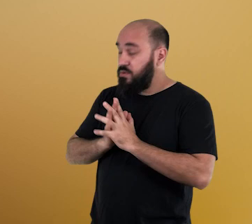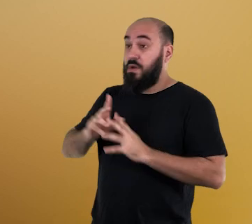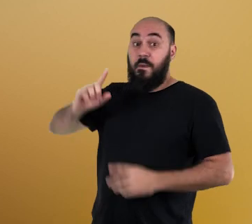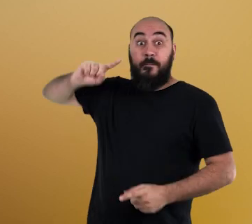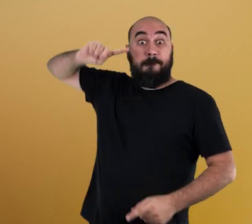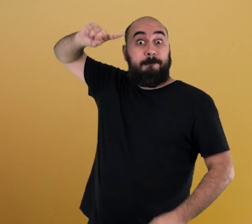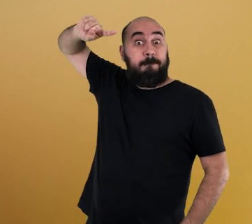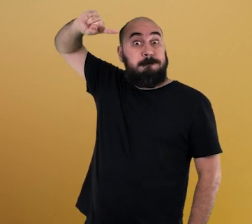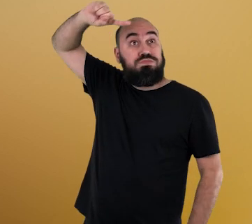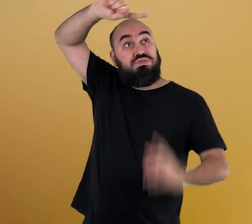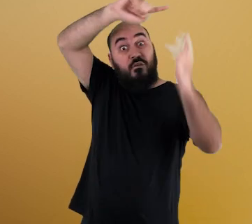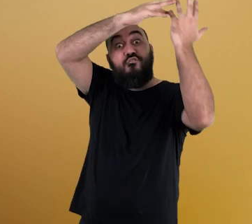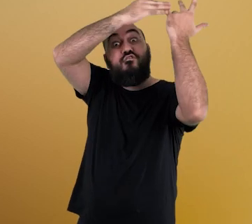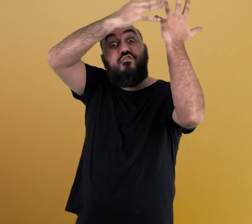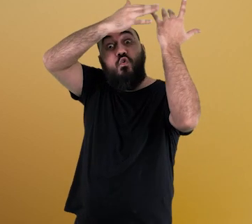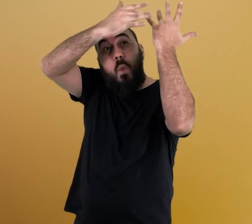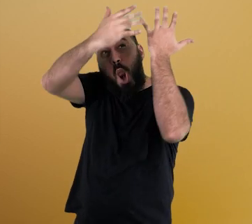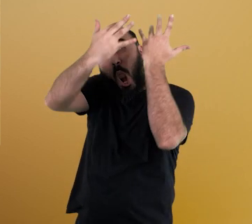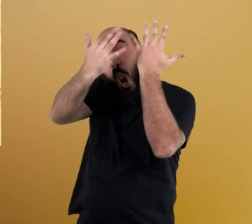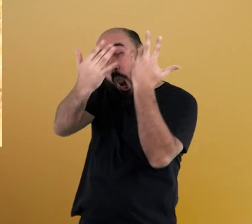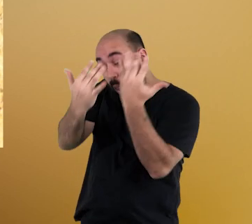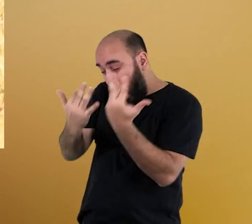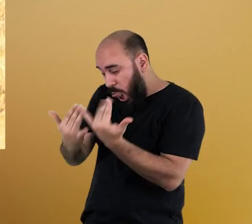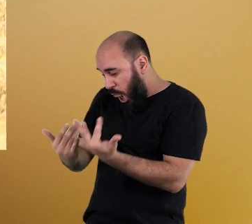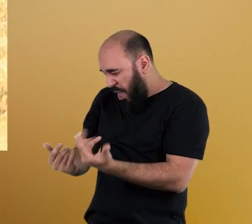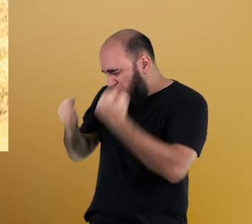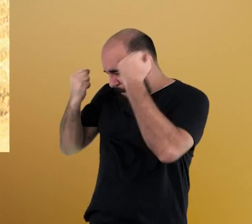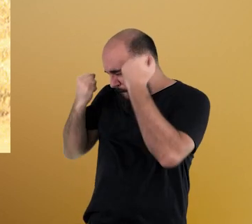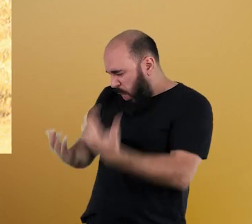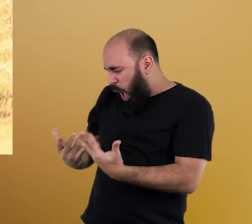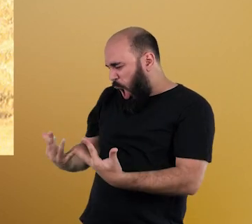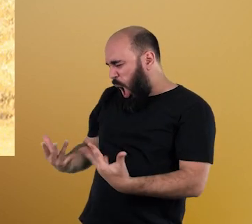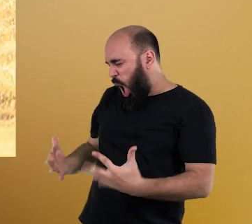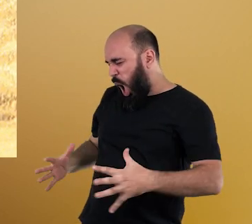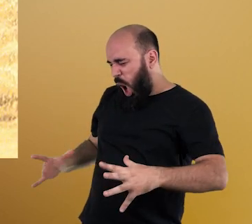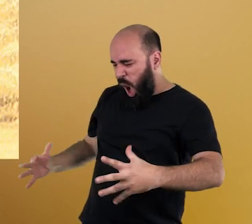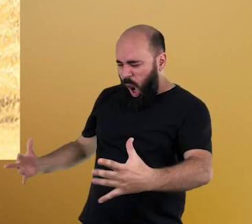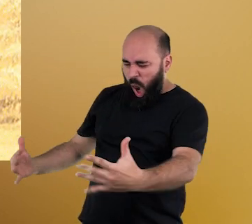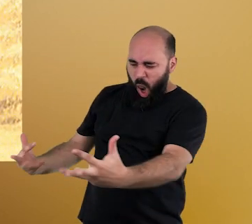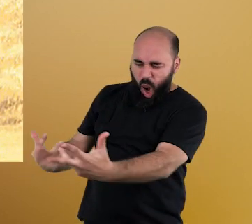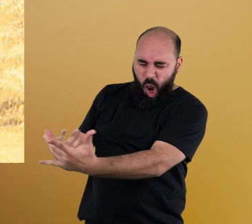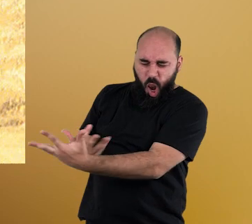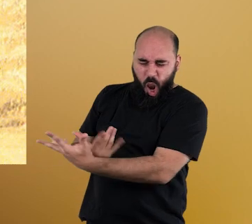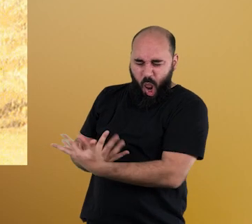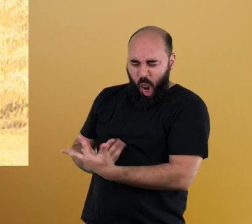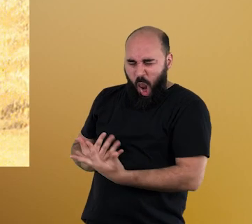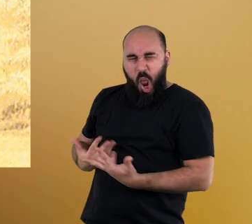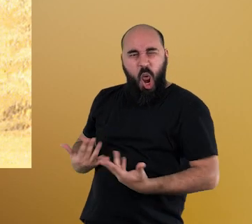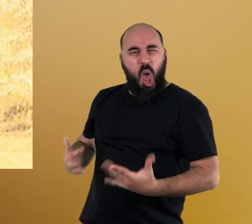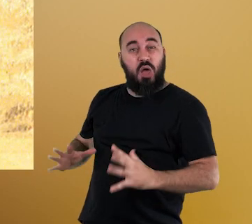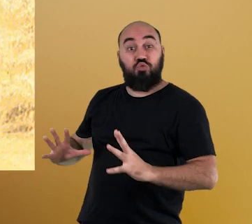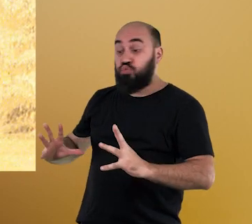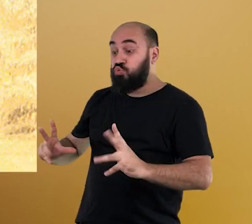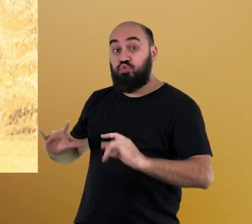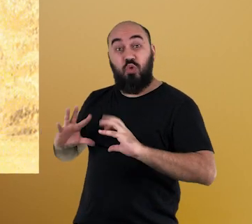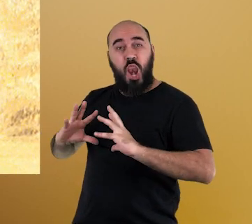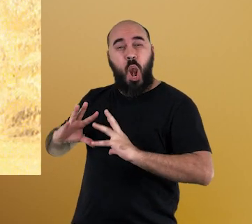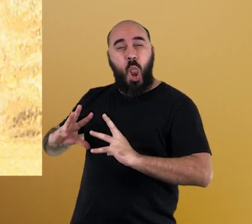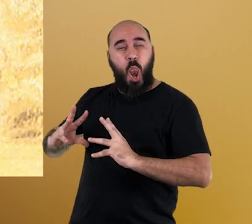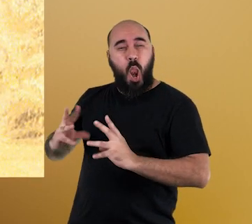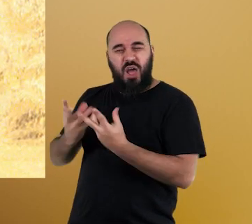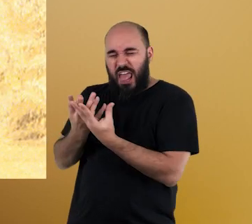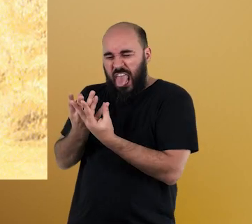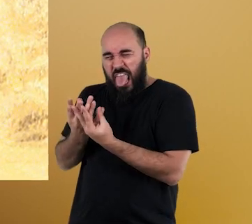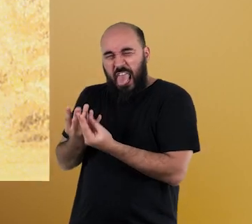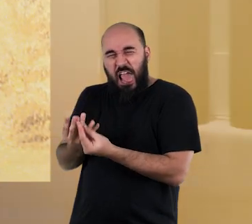na direção do altar. Consumiu o animal que estava sobre a lenha, consumiu a lenha, as pedras, lambeu toda a